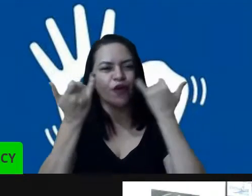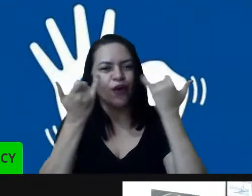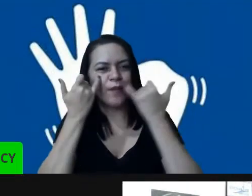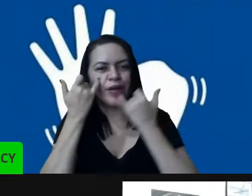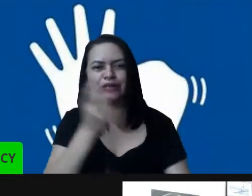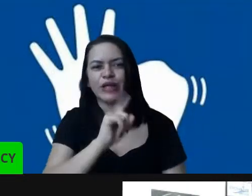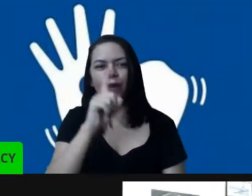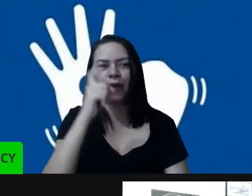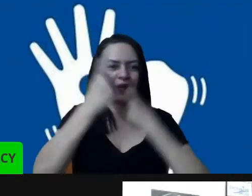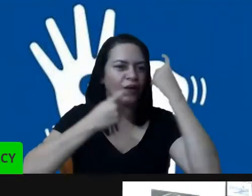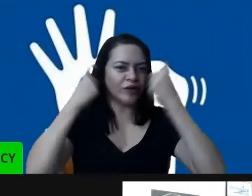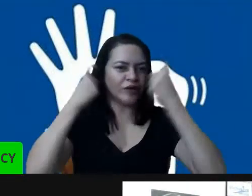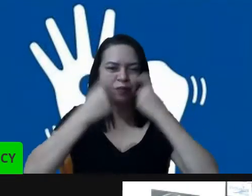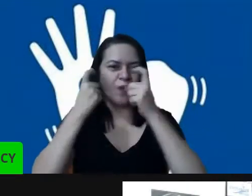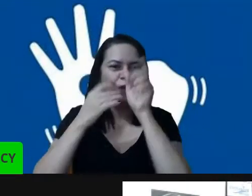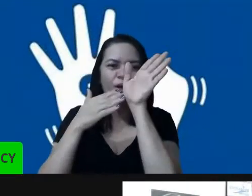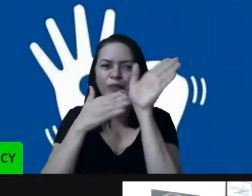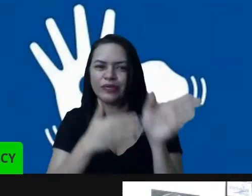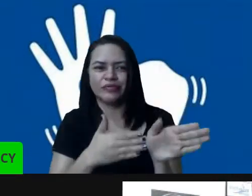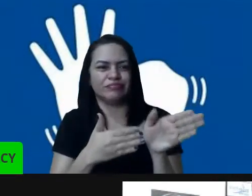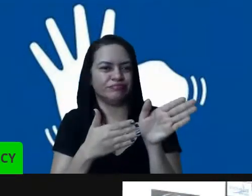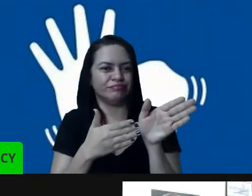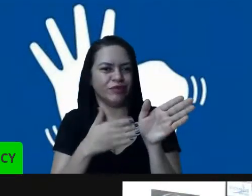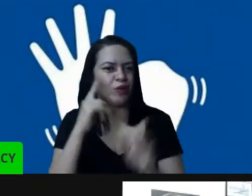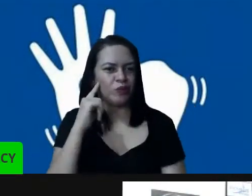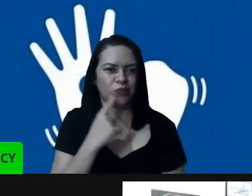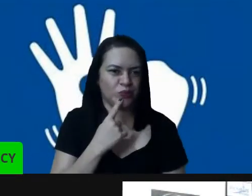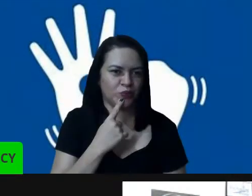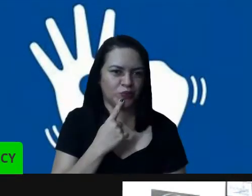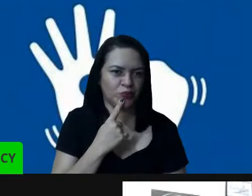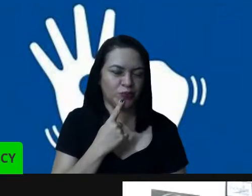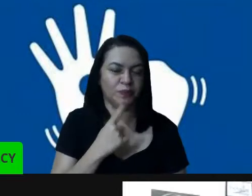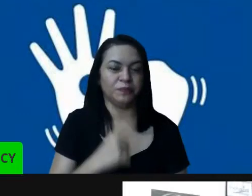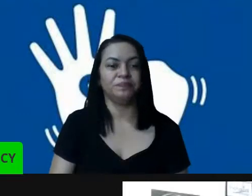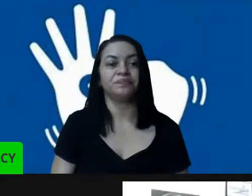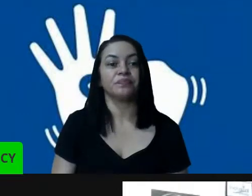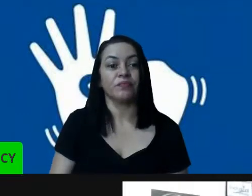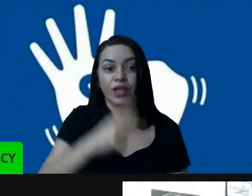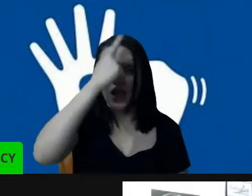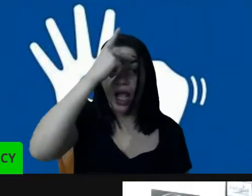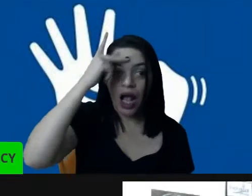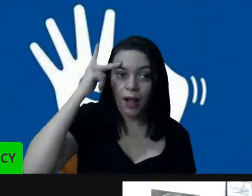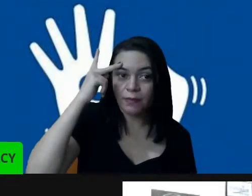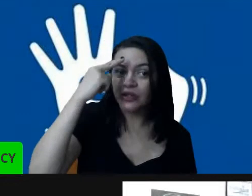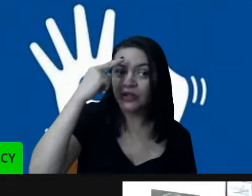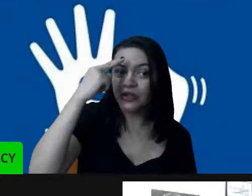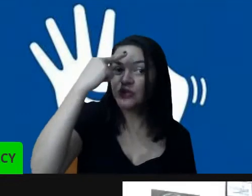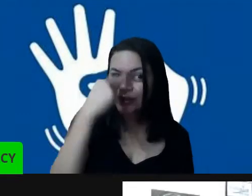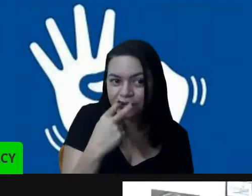com o segmento surdo. A pessoa cega ainda sofre